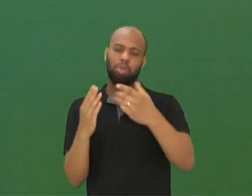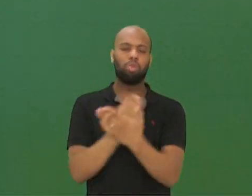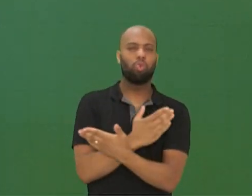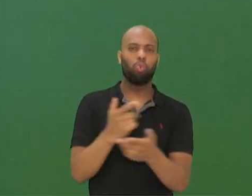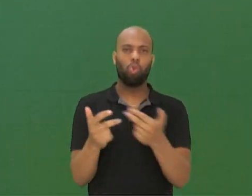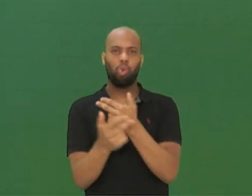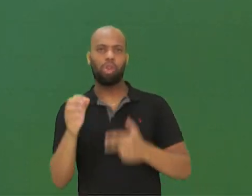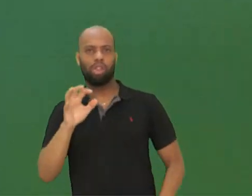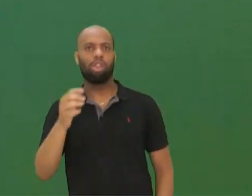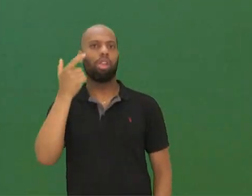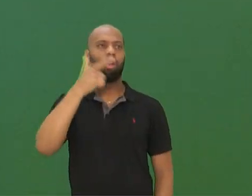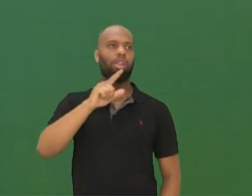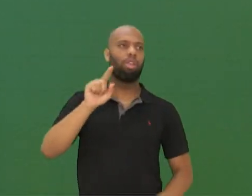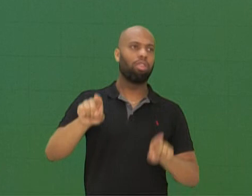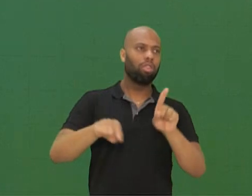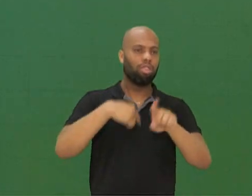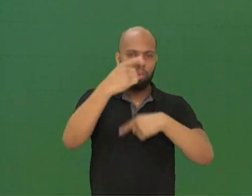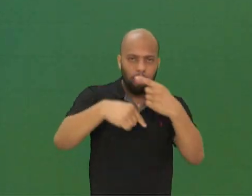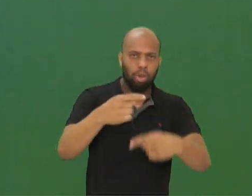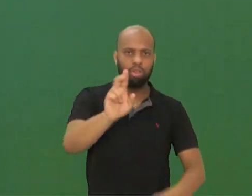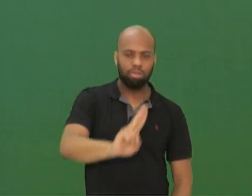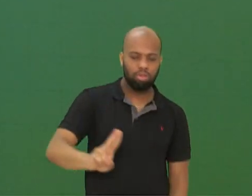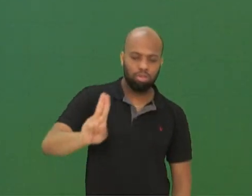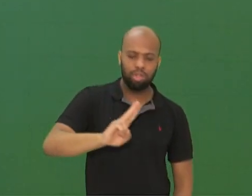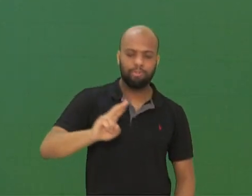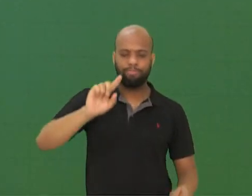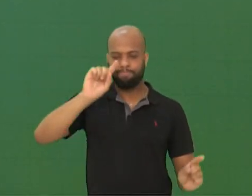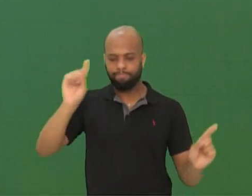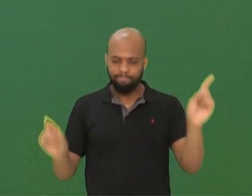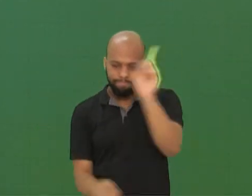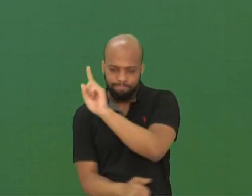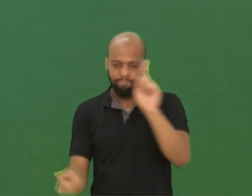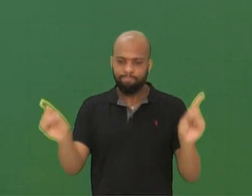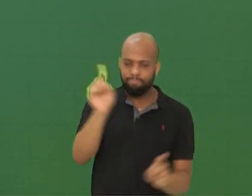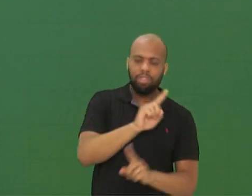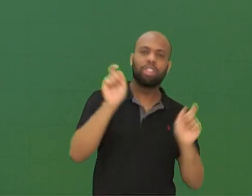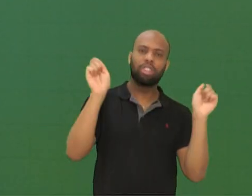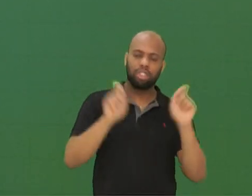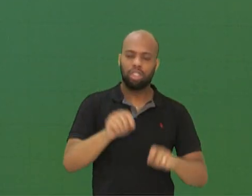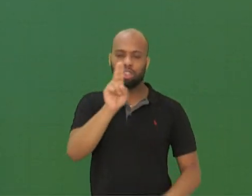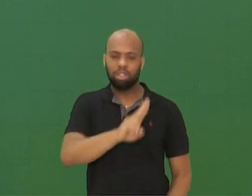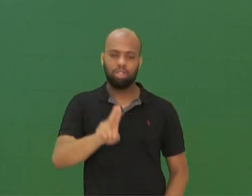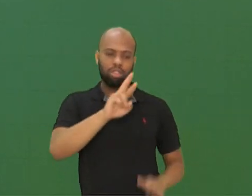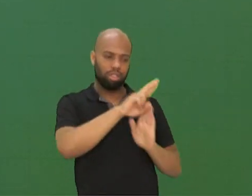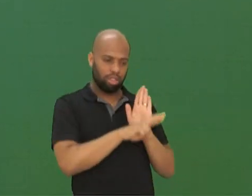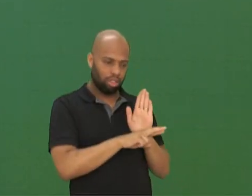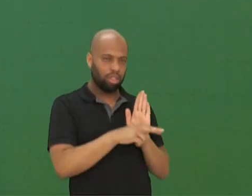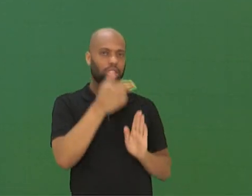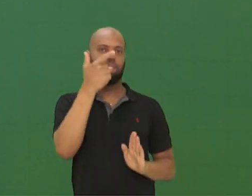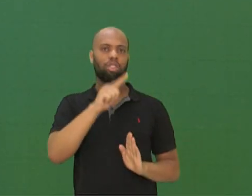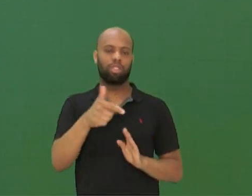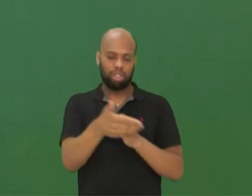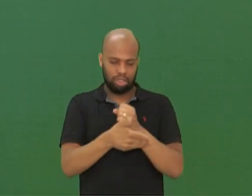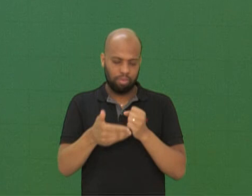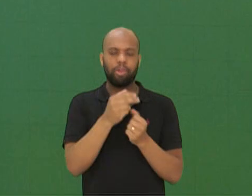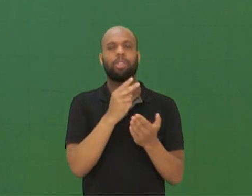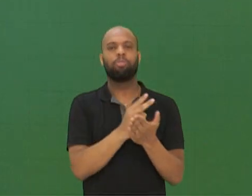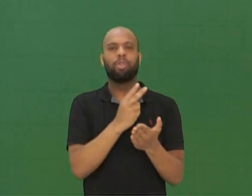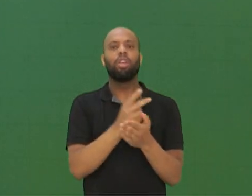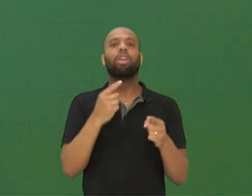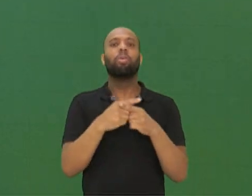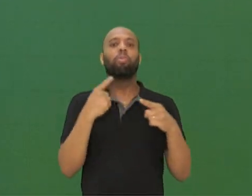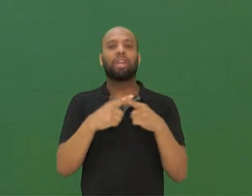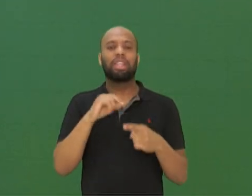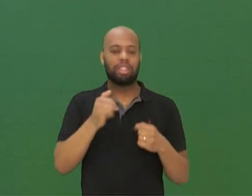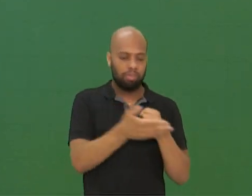né? 81 dividido por 3 dá 27. Por 3 dá 9. Por 3